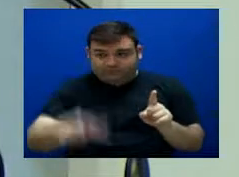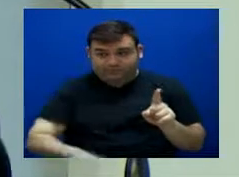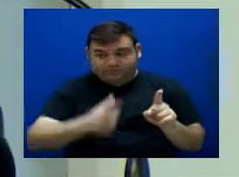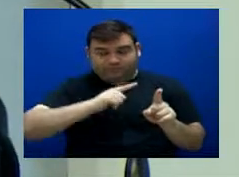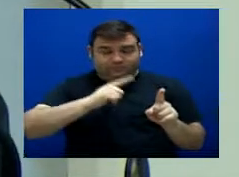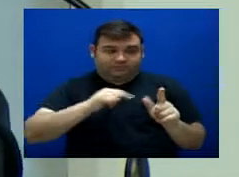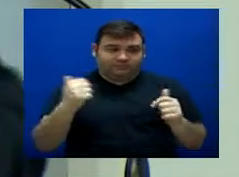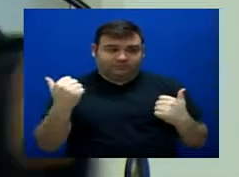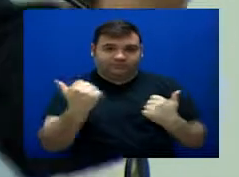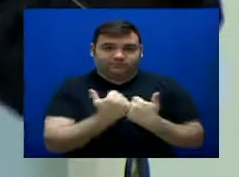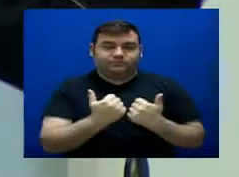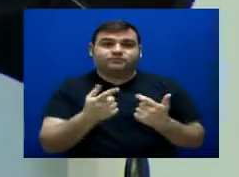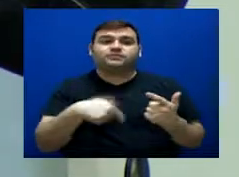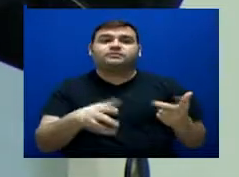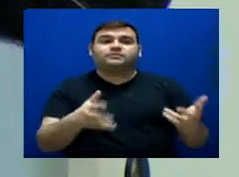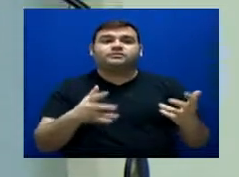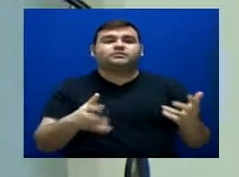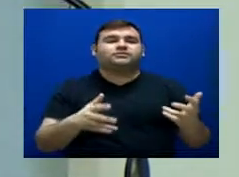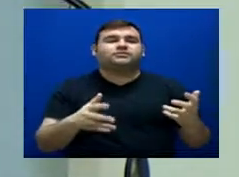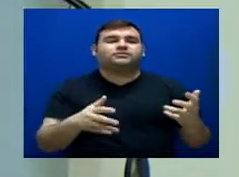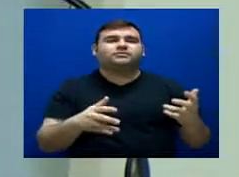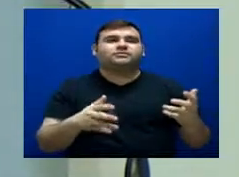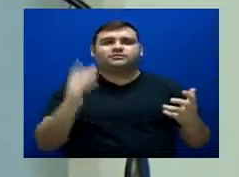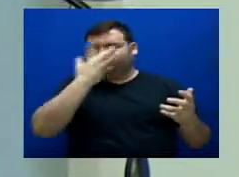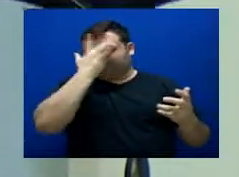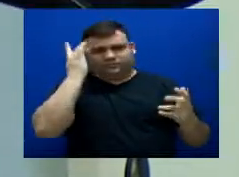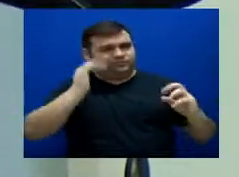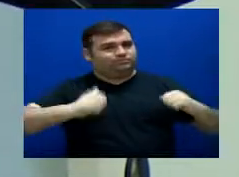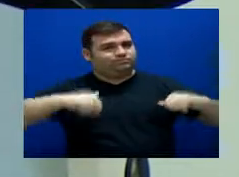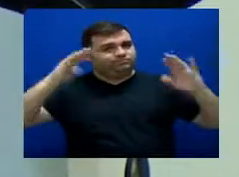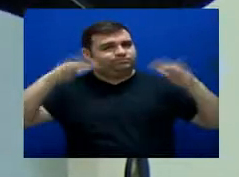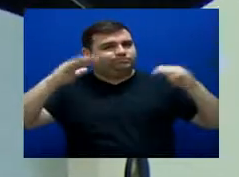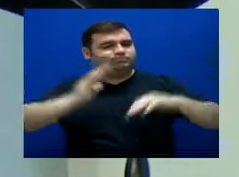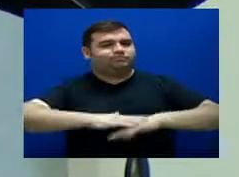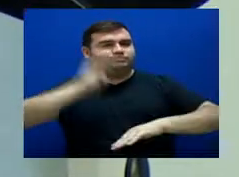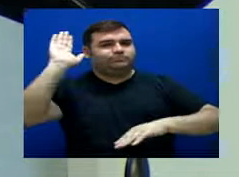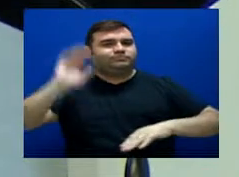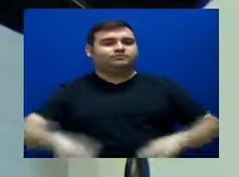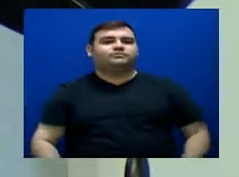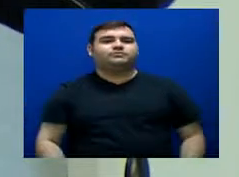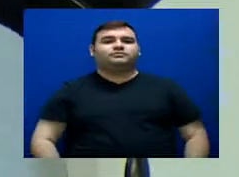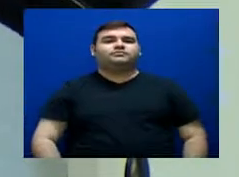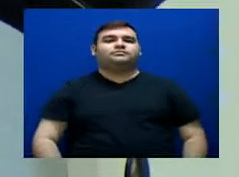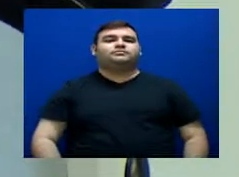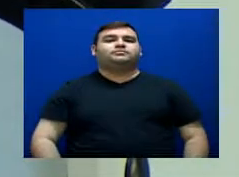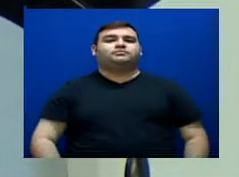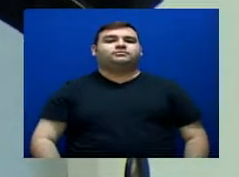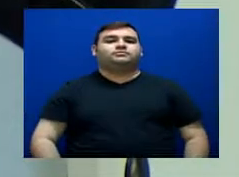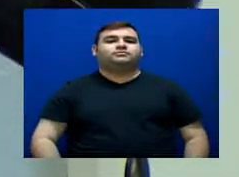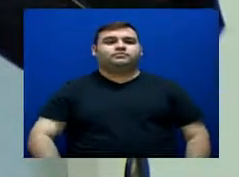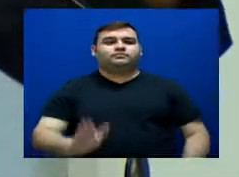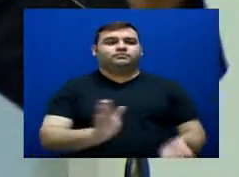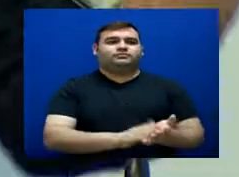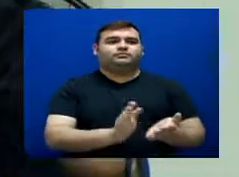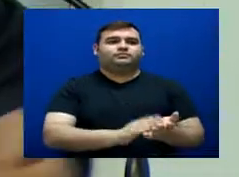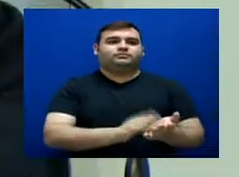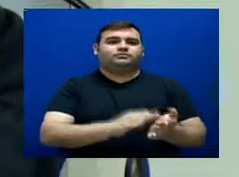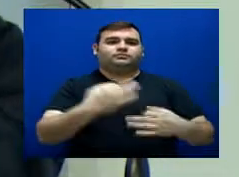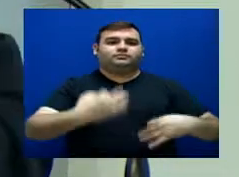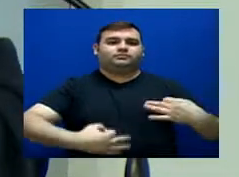por nós queremos uma pessoa com muito mais autoridade, não é verdade? Parabenizo a nossa